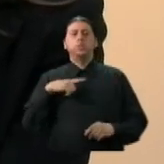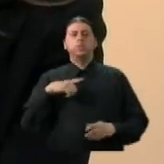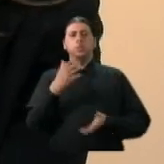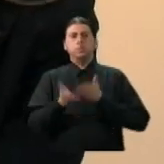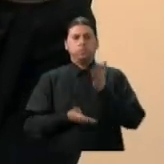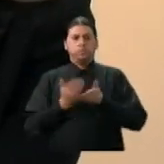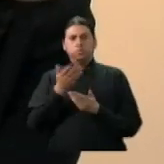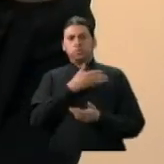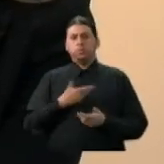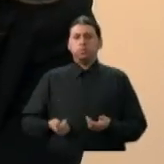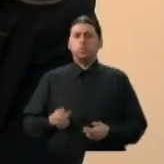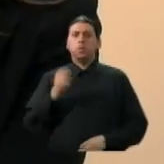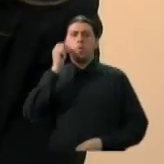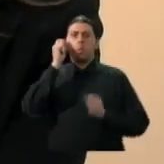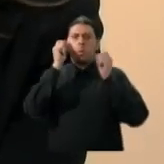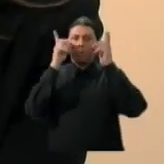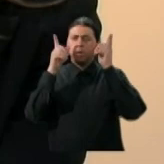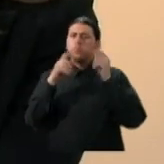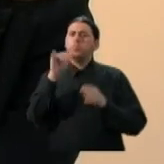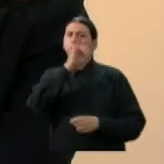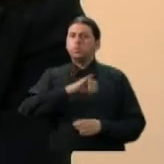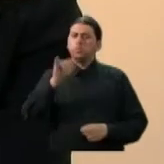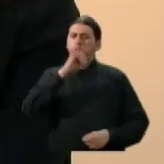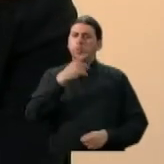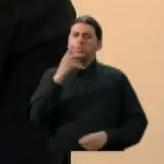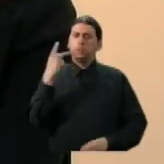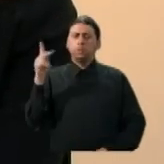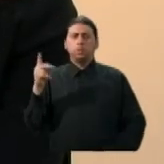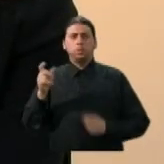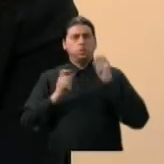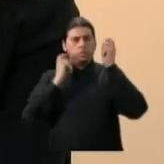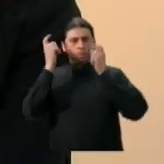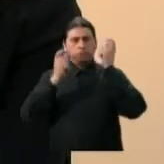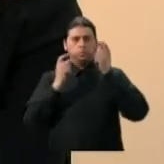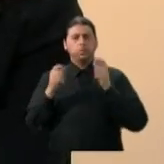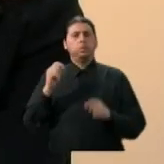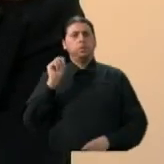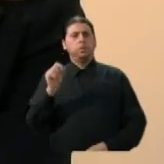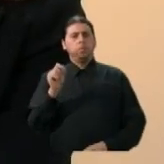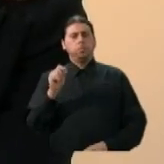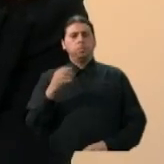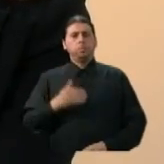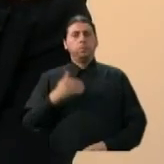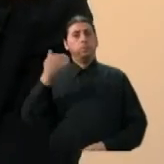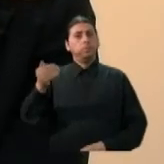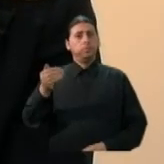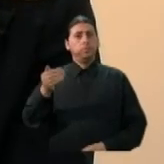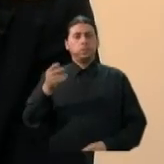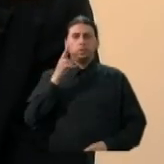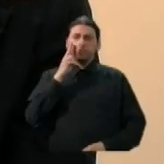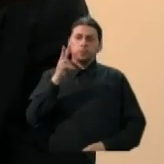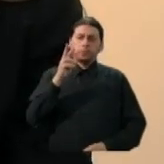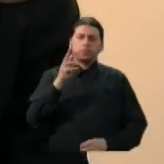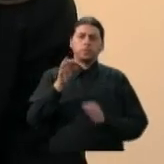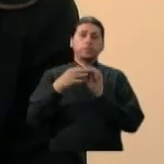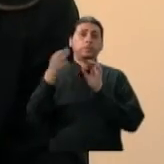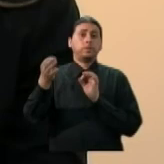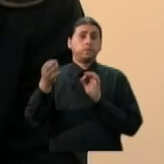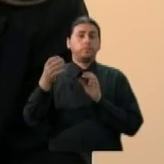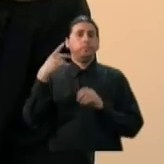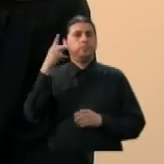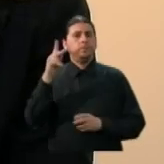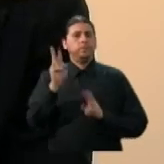conta disso, da importância disso, né? Então, a preocupação é além, né, da